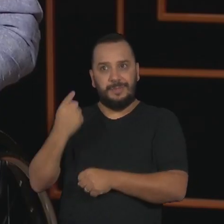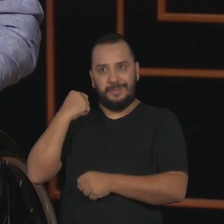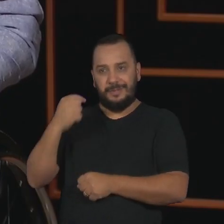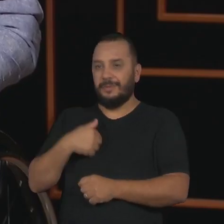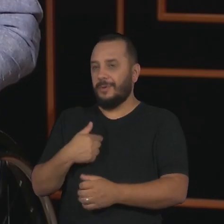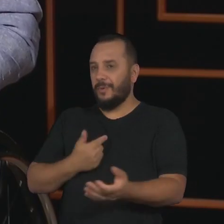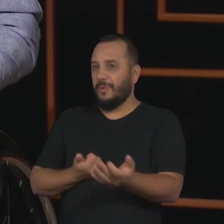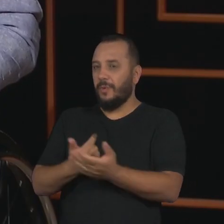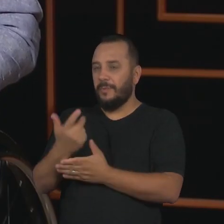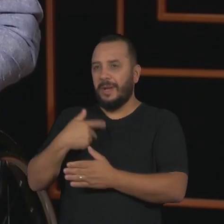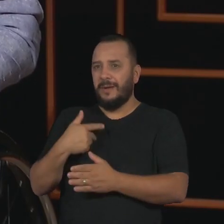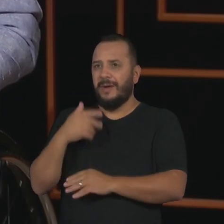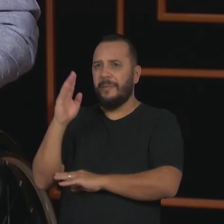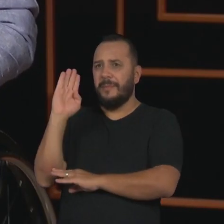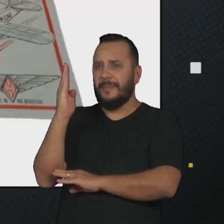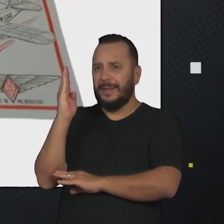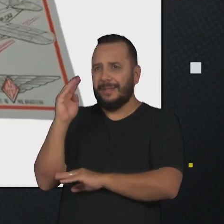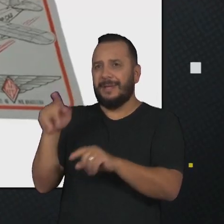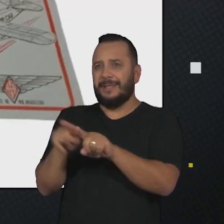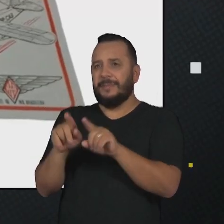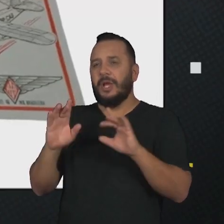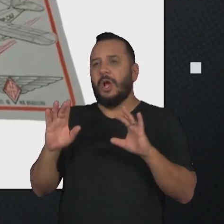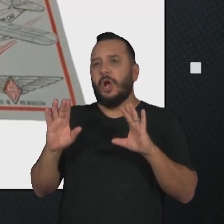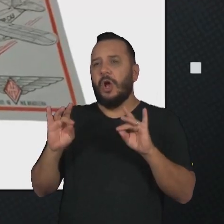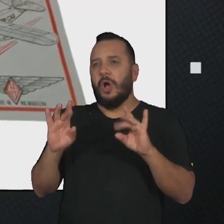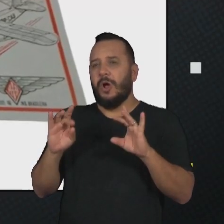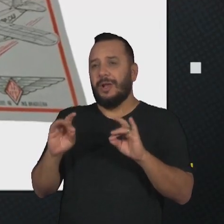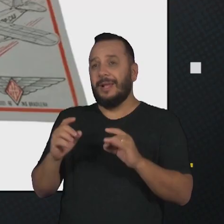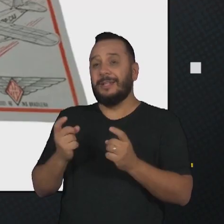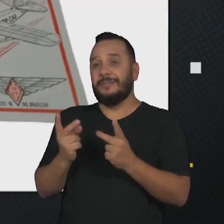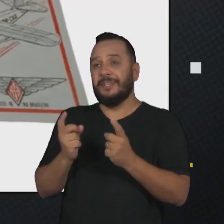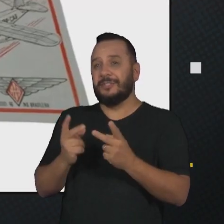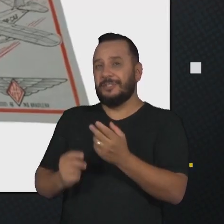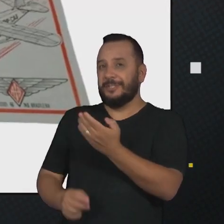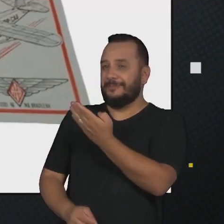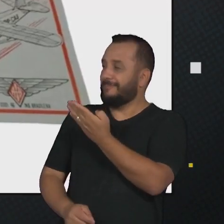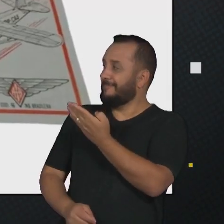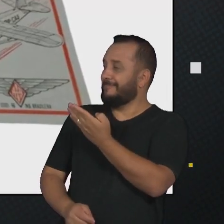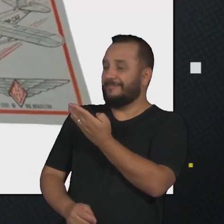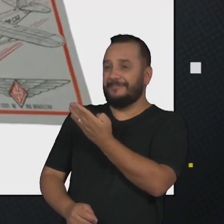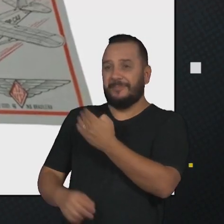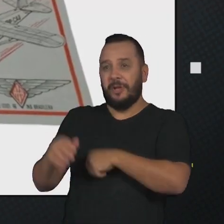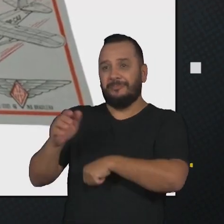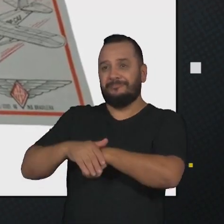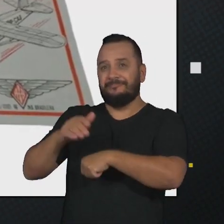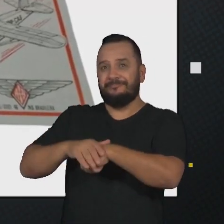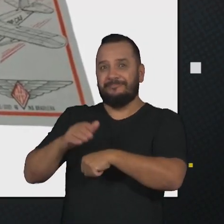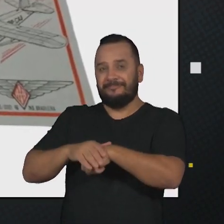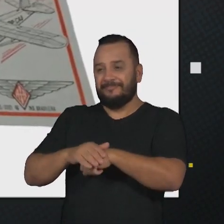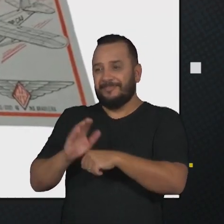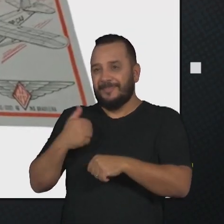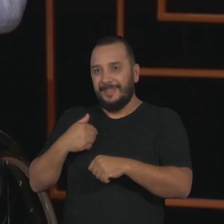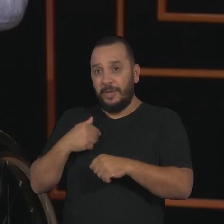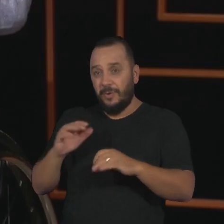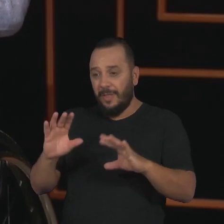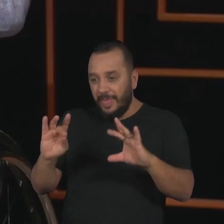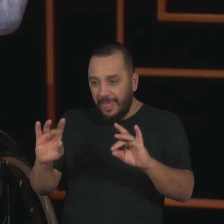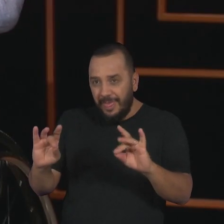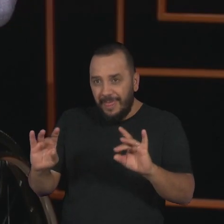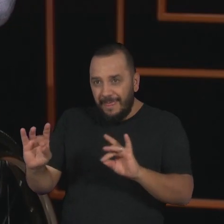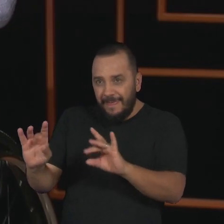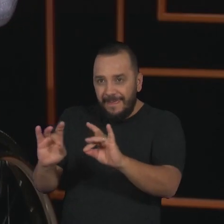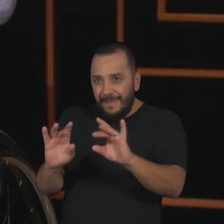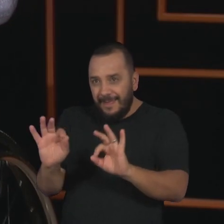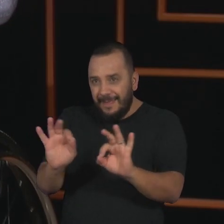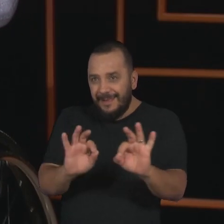e eles vendiam uns kits para você montar o avião. Vinha todo desmontado, você